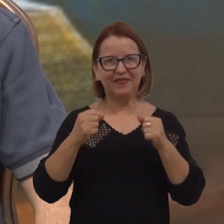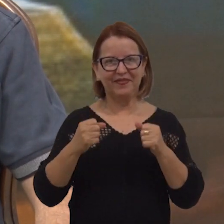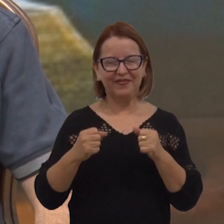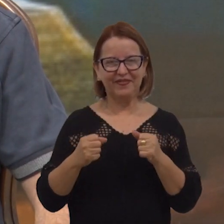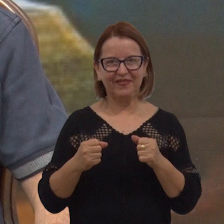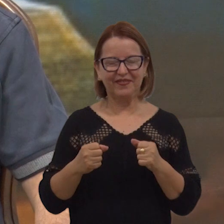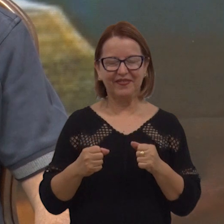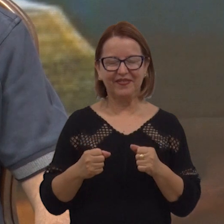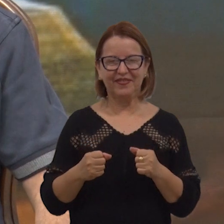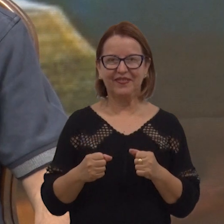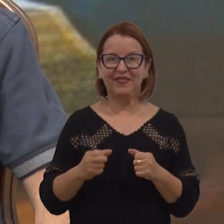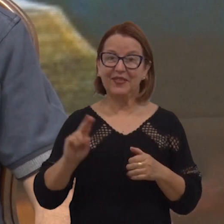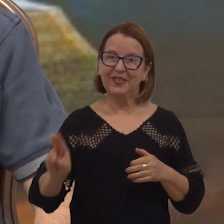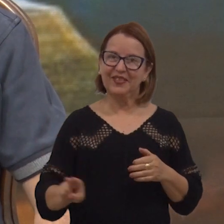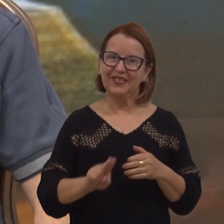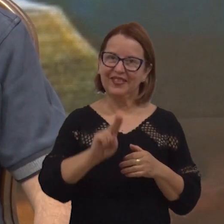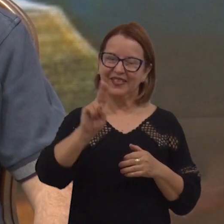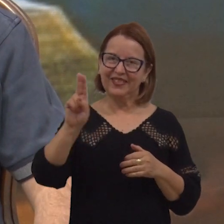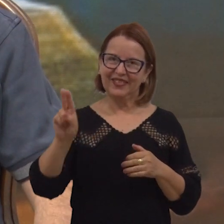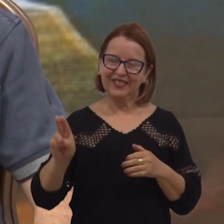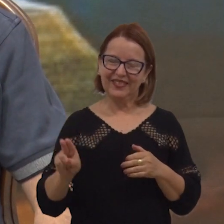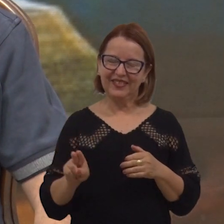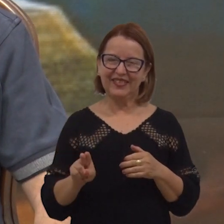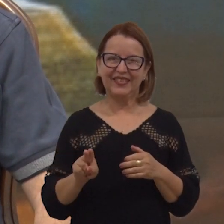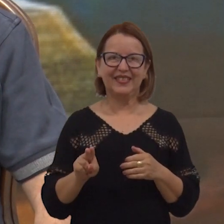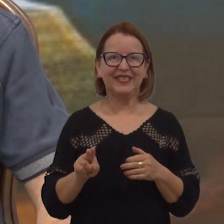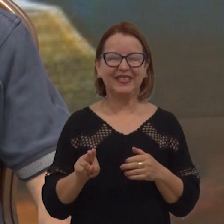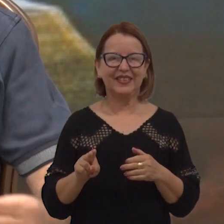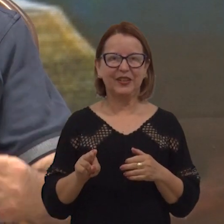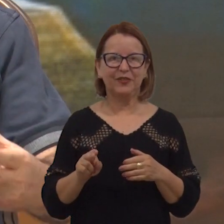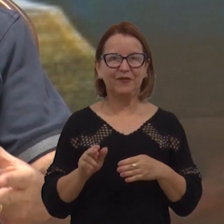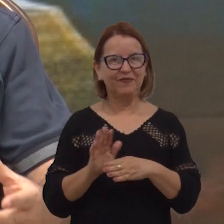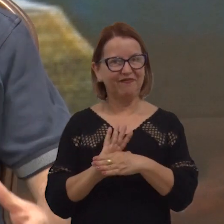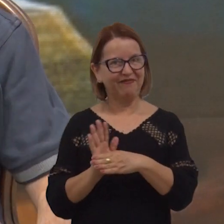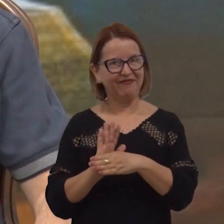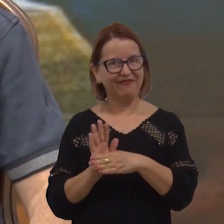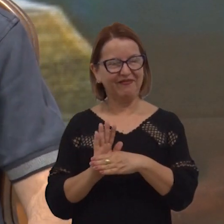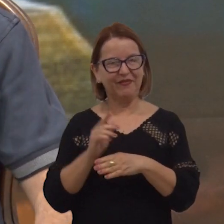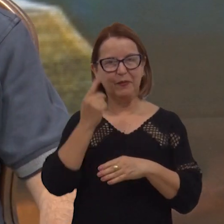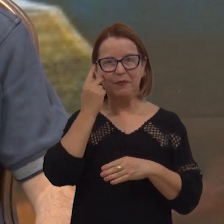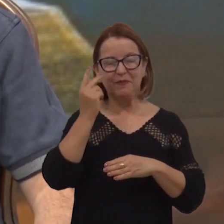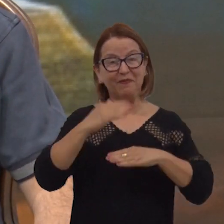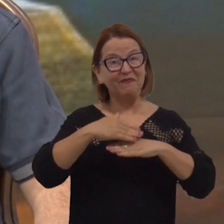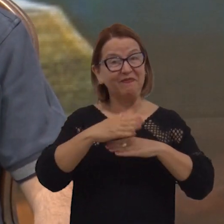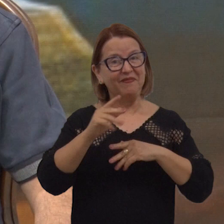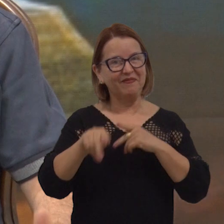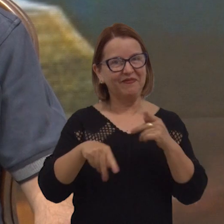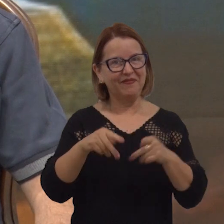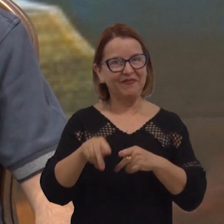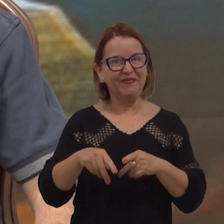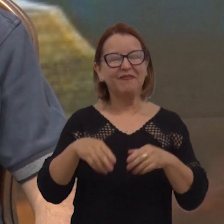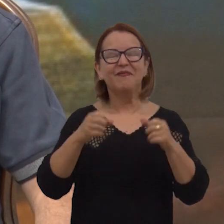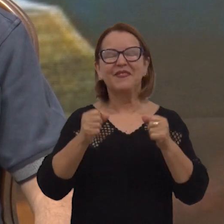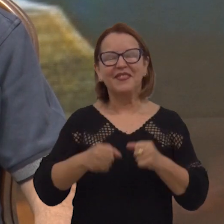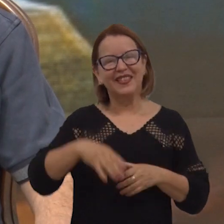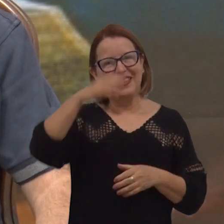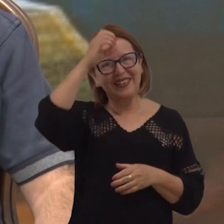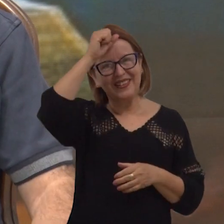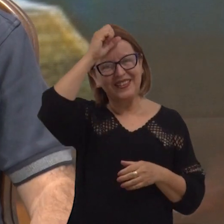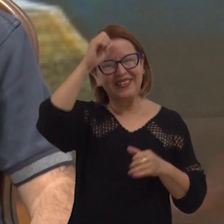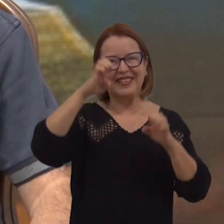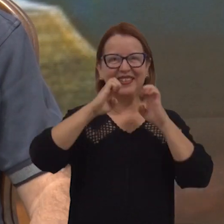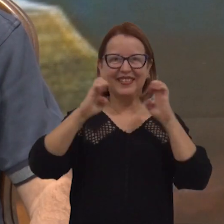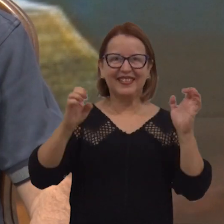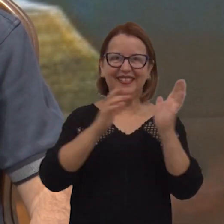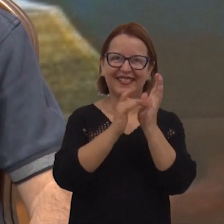trabalhar com essa ferramenta que nós temos, que é esse canal, para que outras pessoas também possam ouvir o Evangelho de